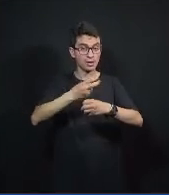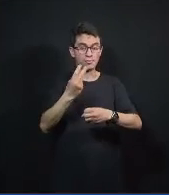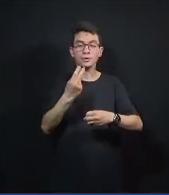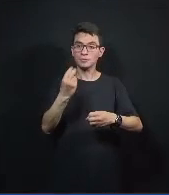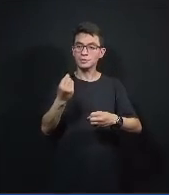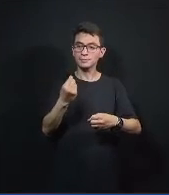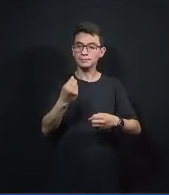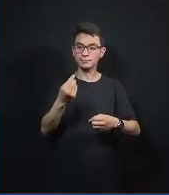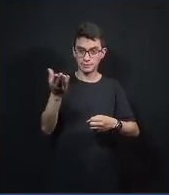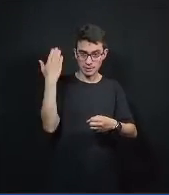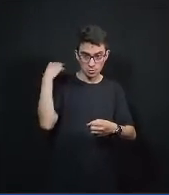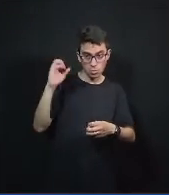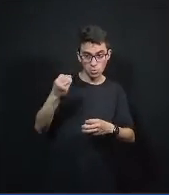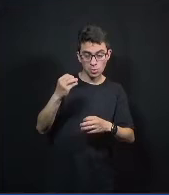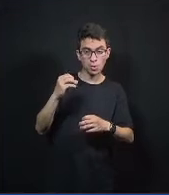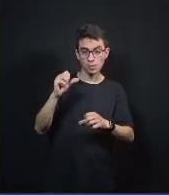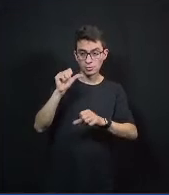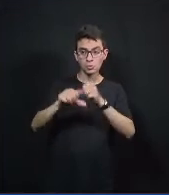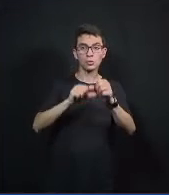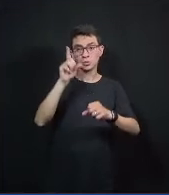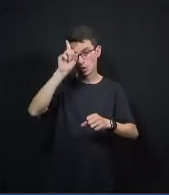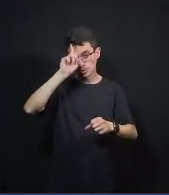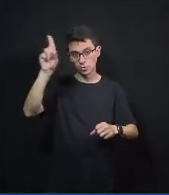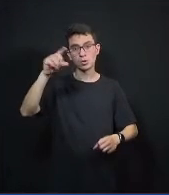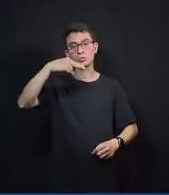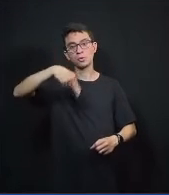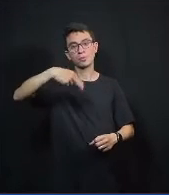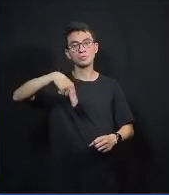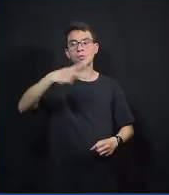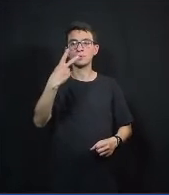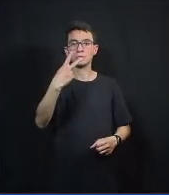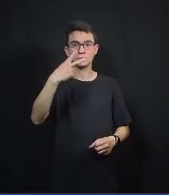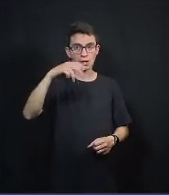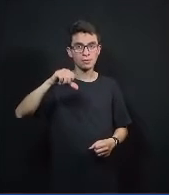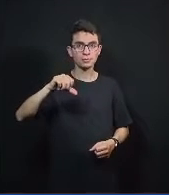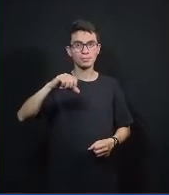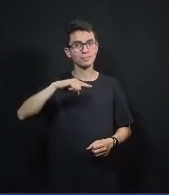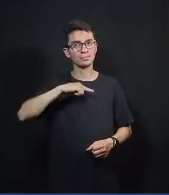primeiro turno, e 29 de novembro, onde houver segundo turno.